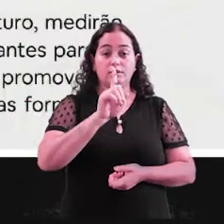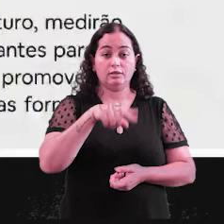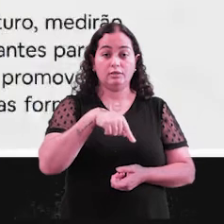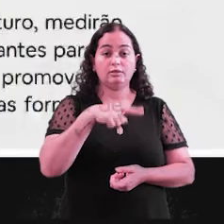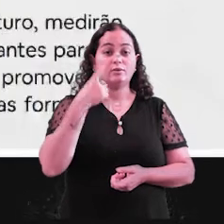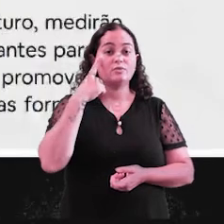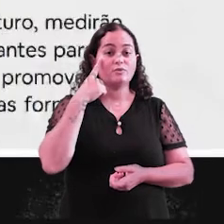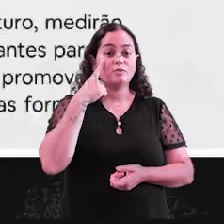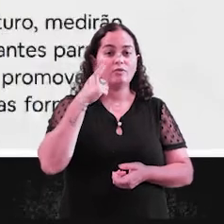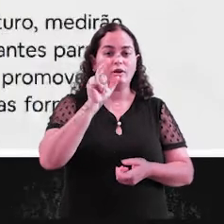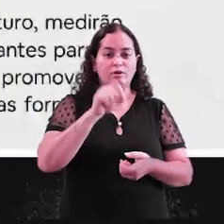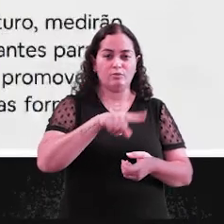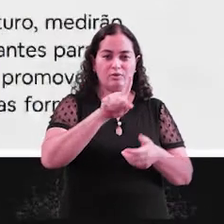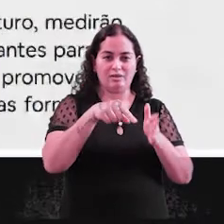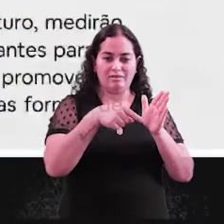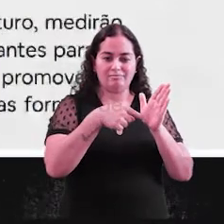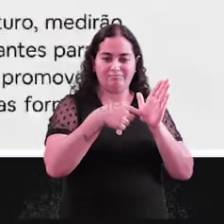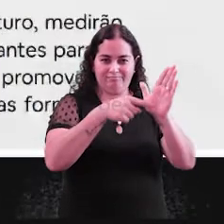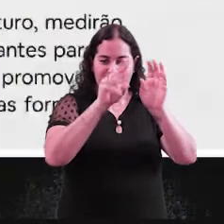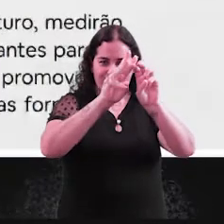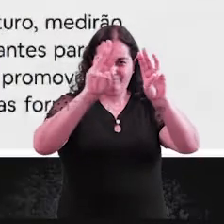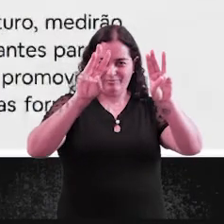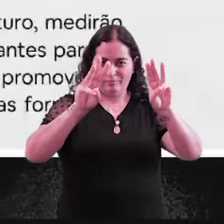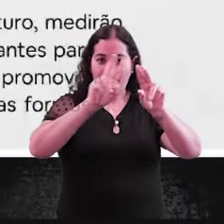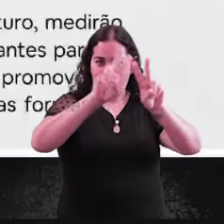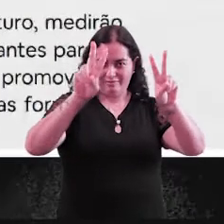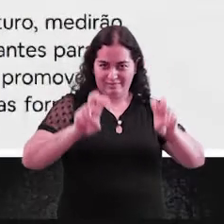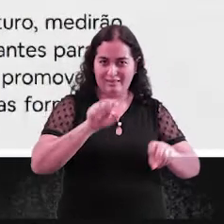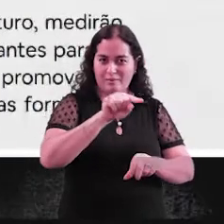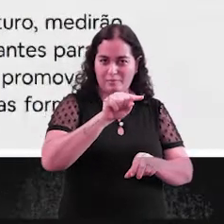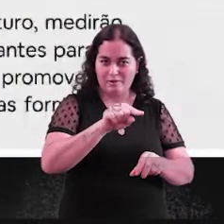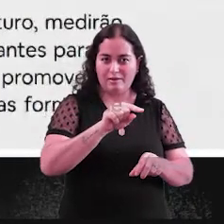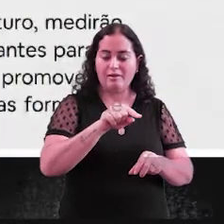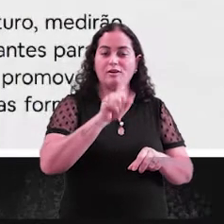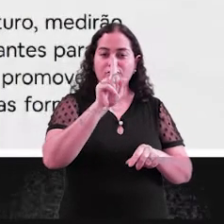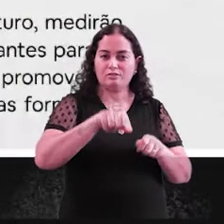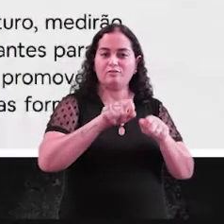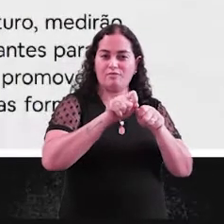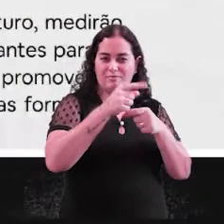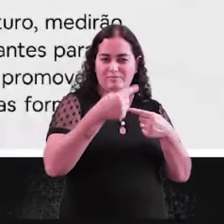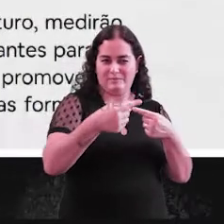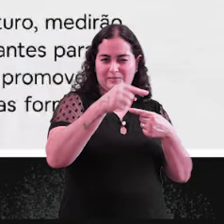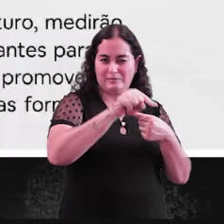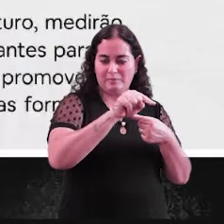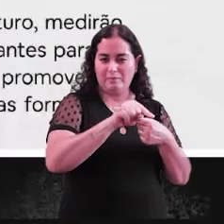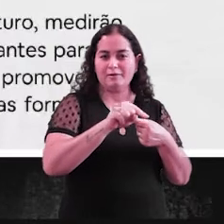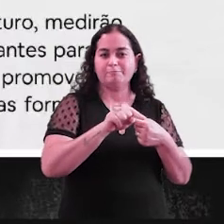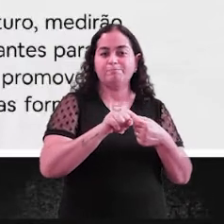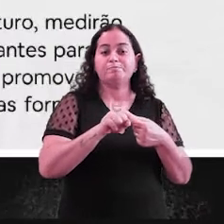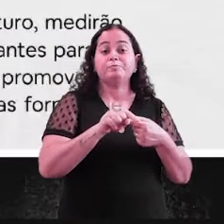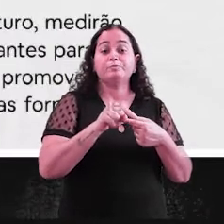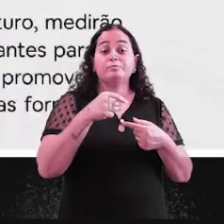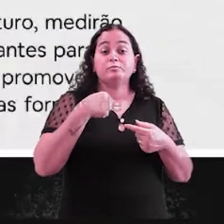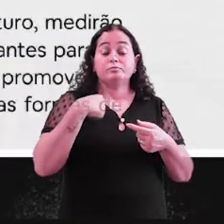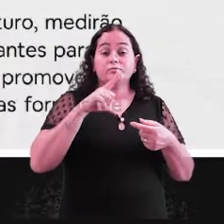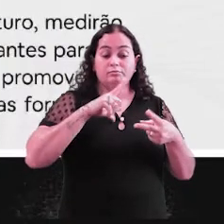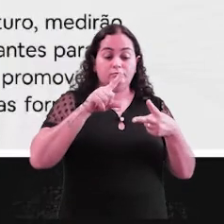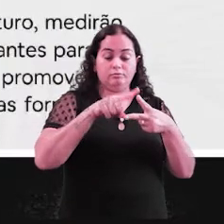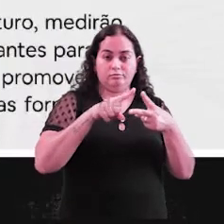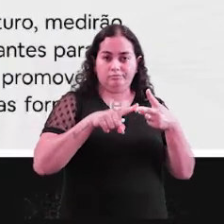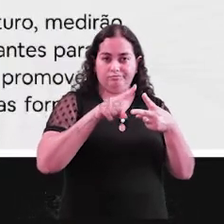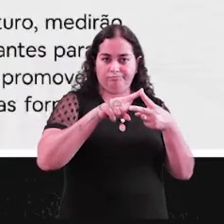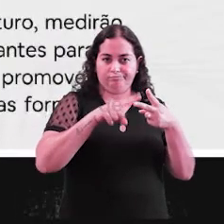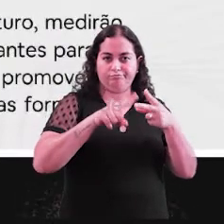essa temática da Semana Nacional de Museus que nós acabamos de realizar, eu coloquei